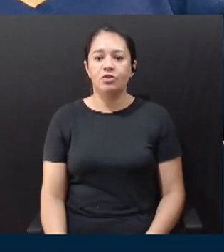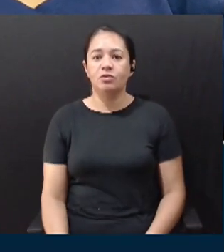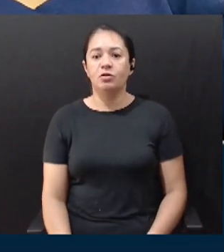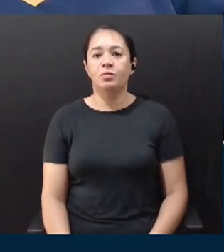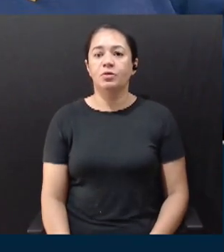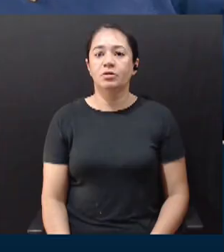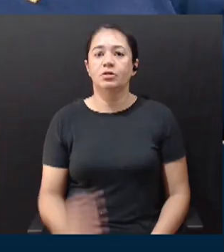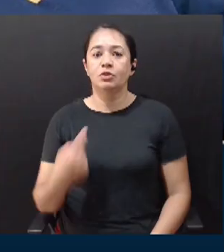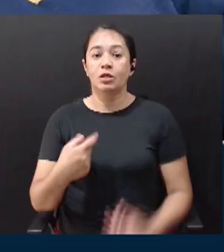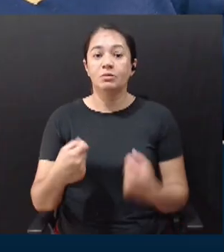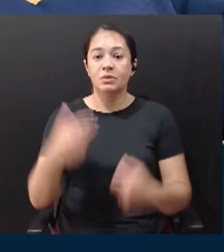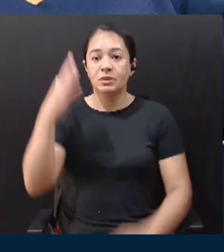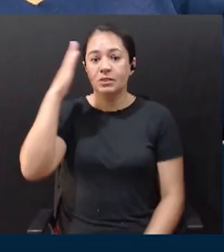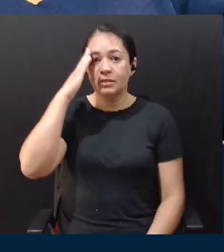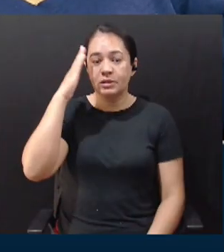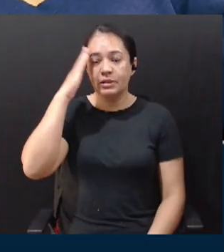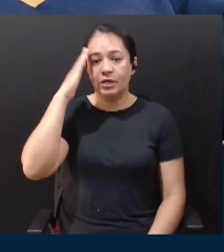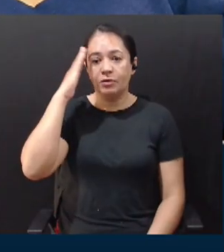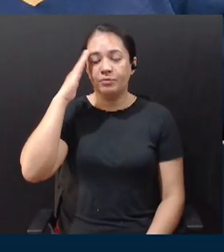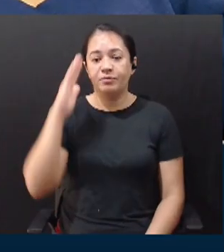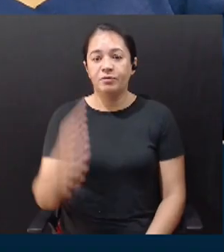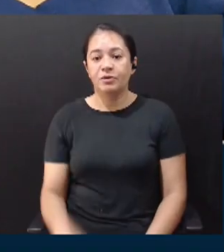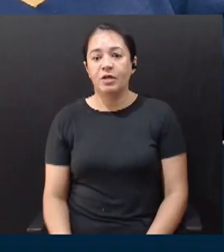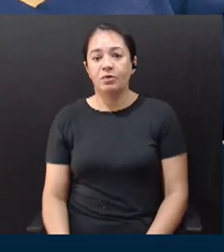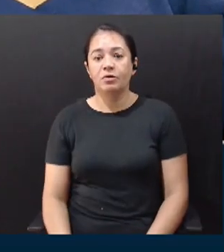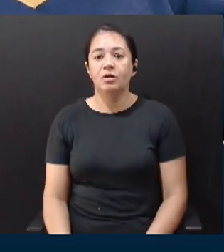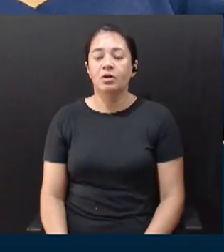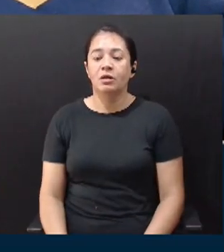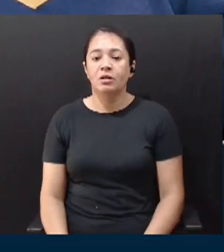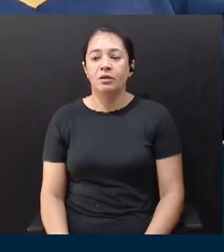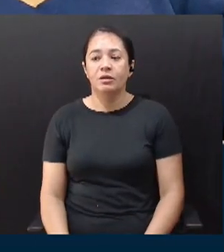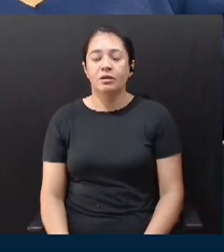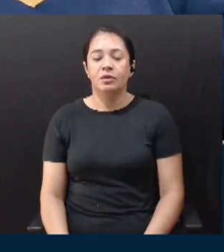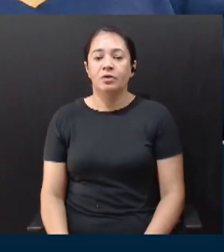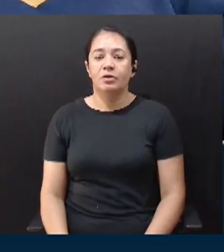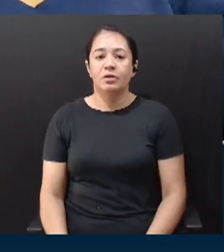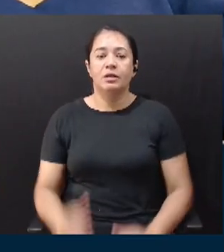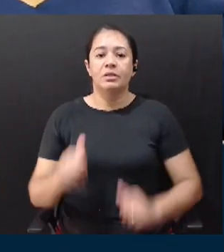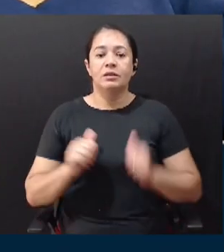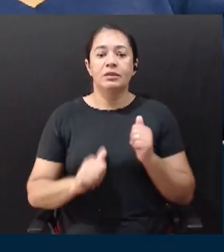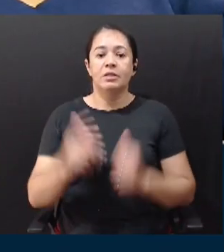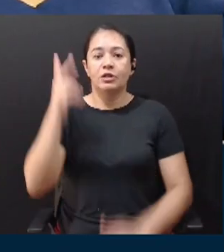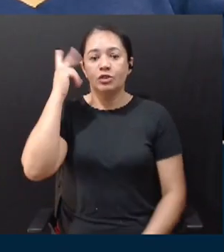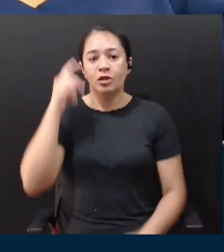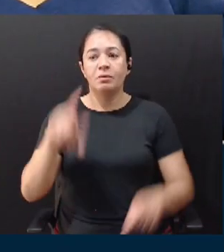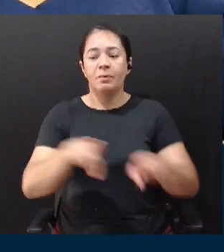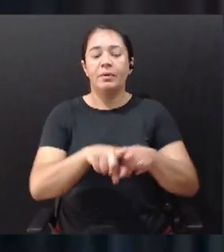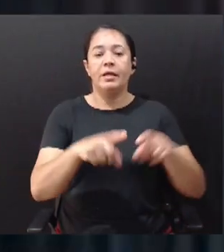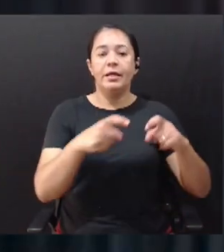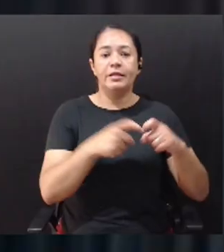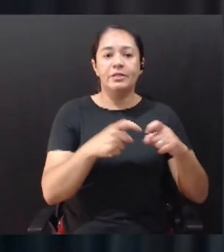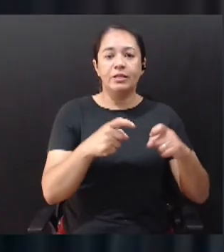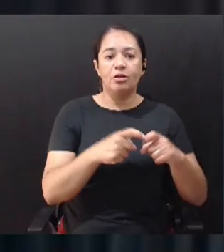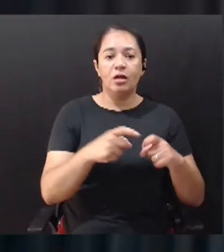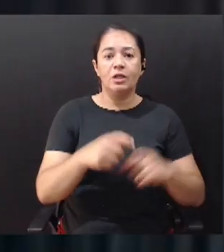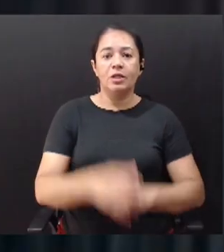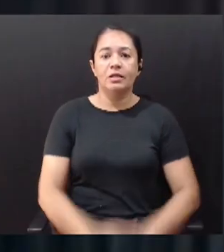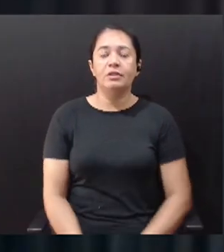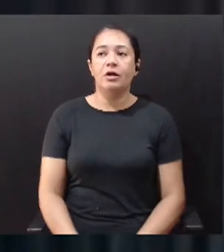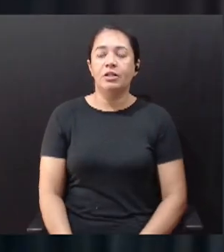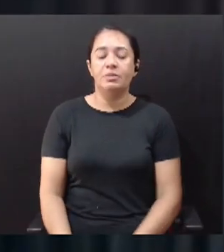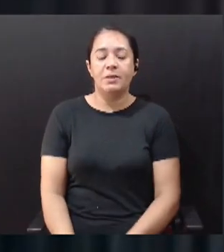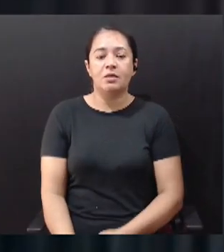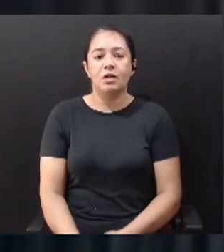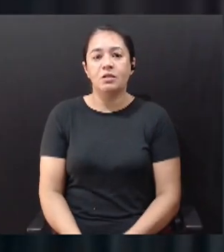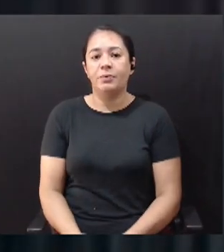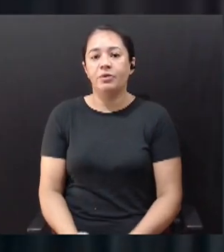saber diferenciar a ansiedade natural da ansiedade clínica, seria isso? uhum. Exatamente, Rúbia. Quando a gente olha para sexta-feira,